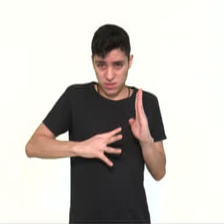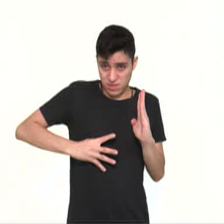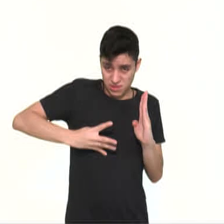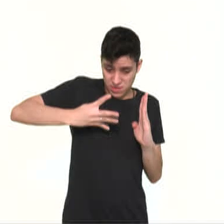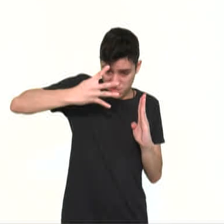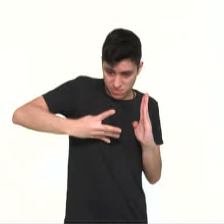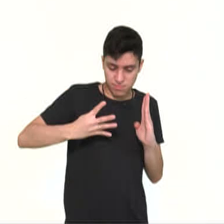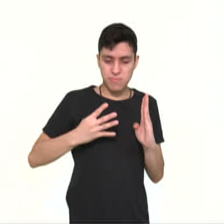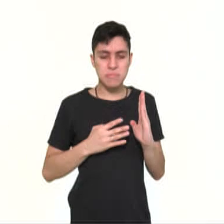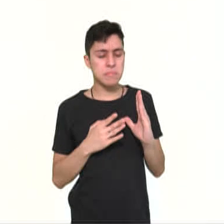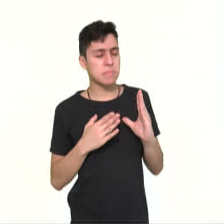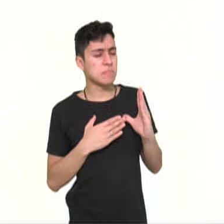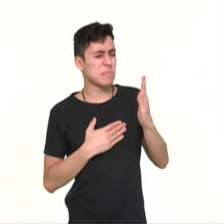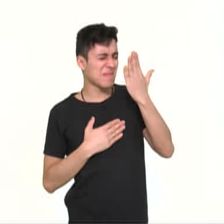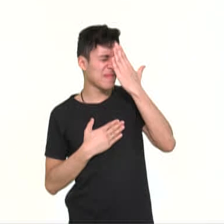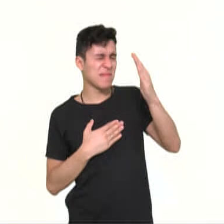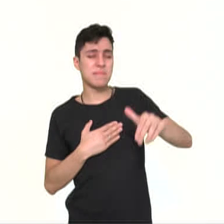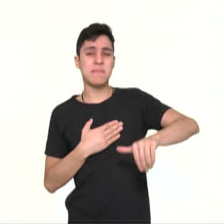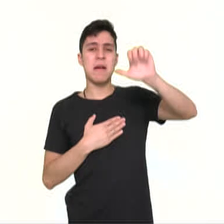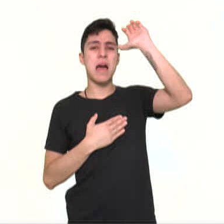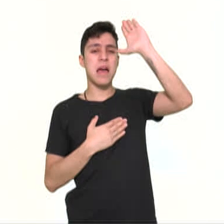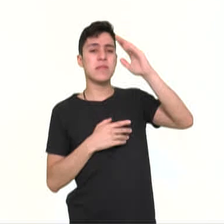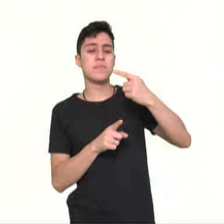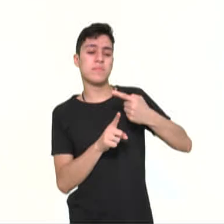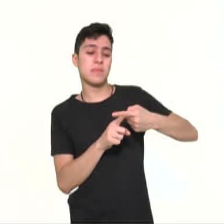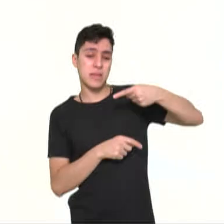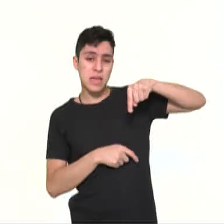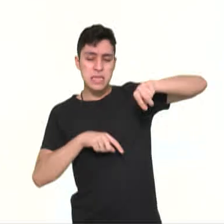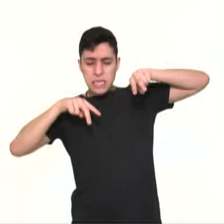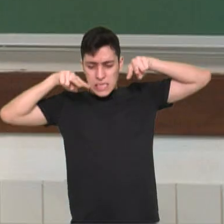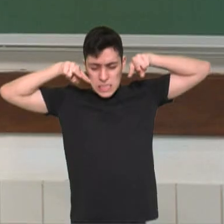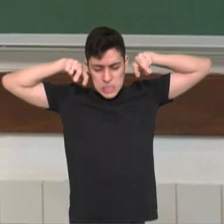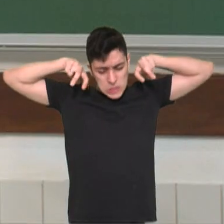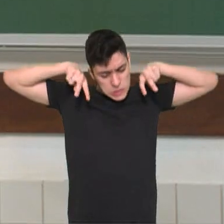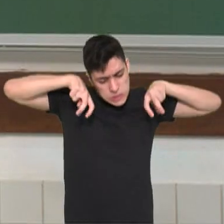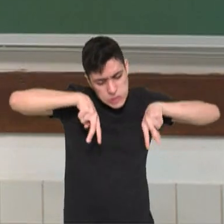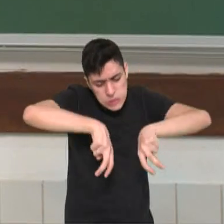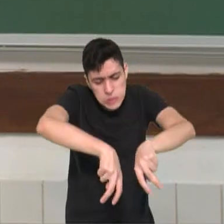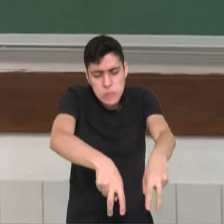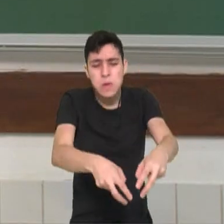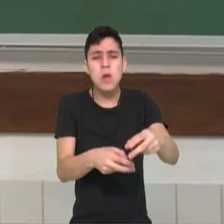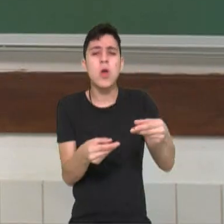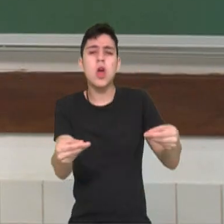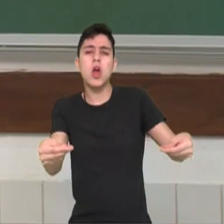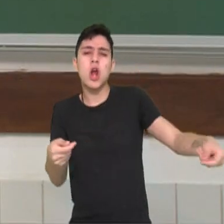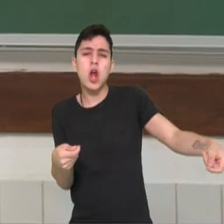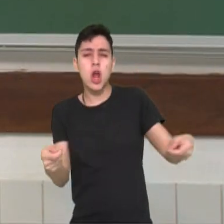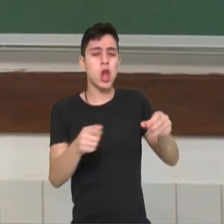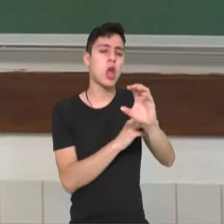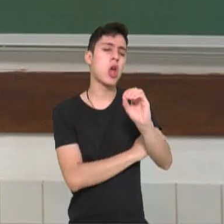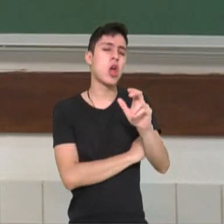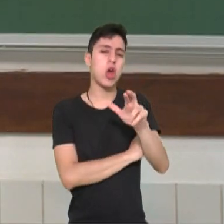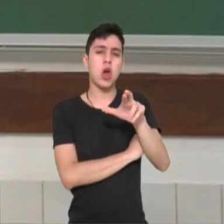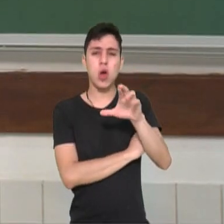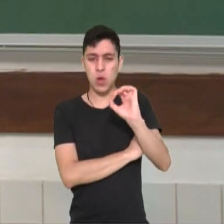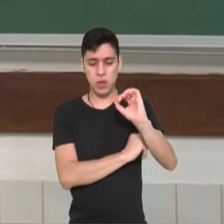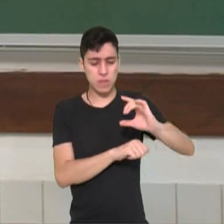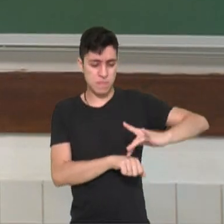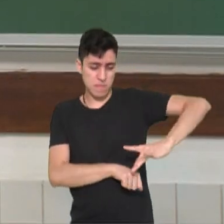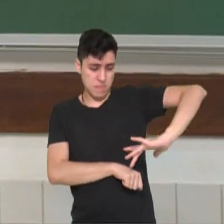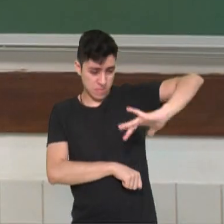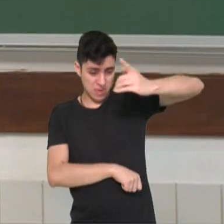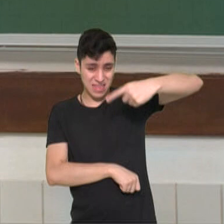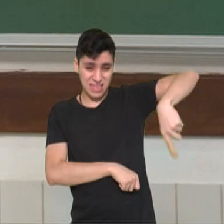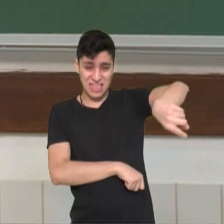vai se destacar principalmente pela grande extração aurífera, ou seja, eles tinham muito ouro. Eles tinham uma